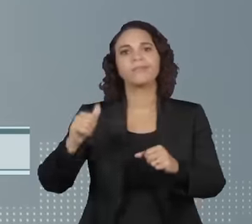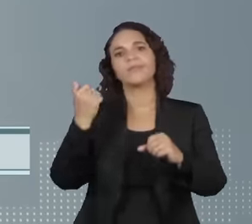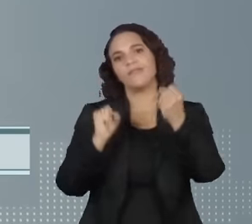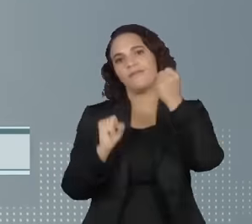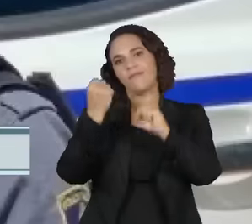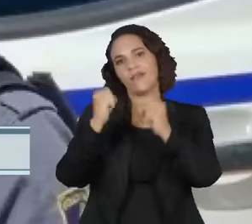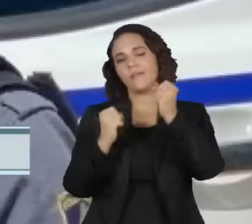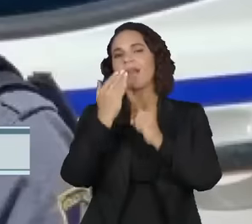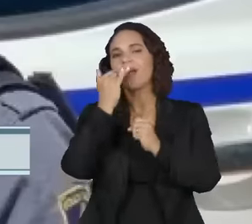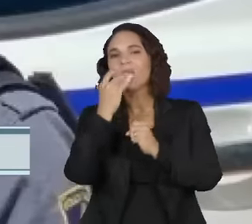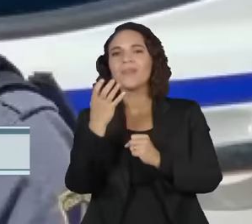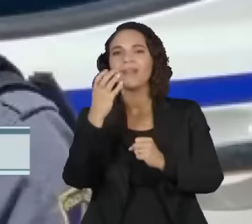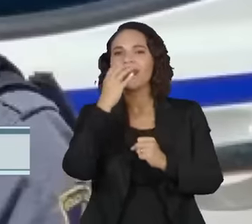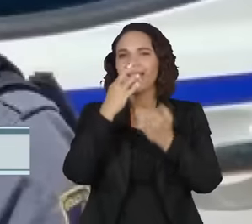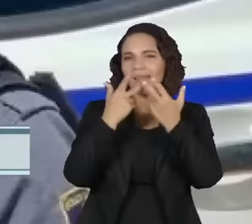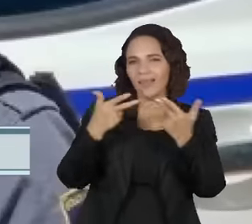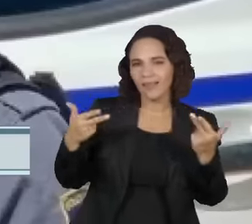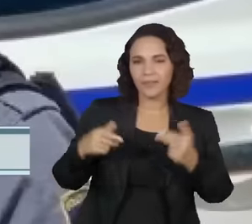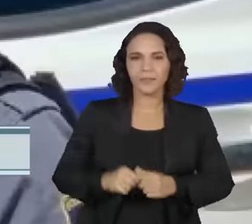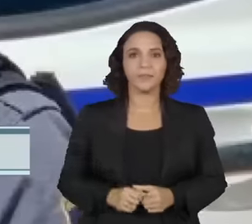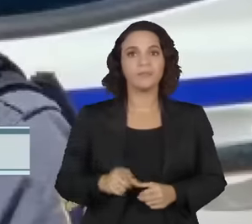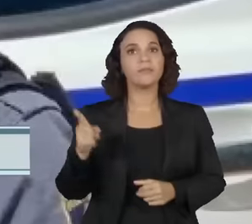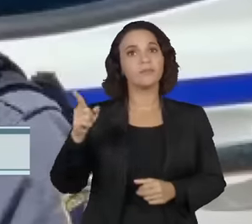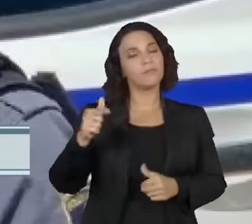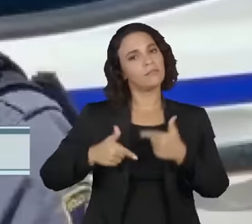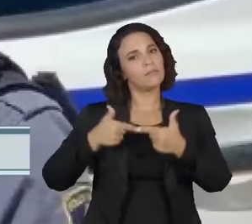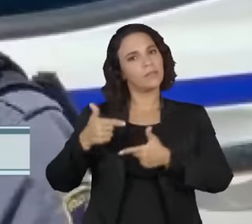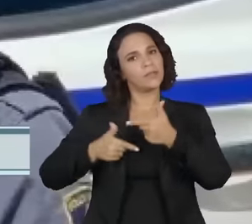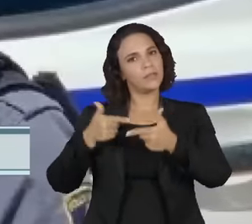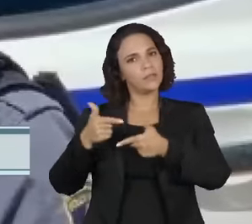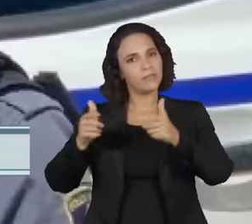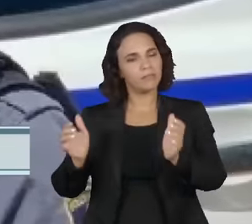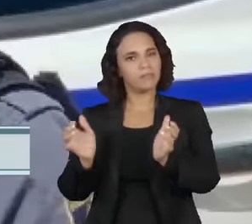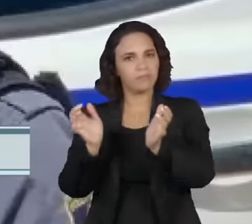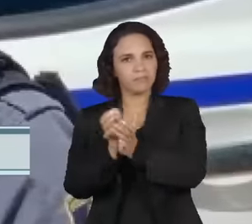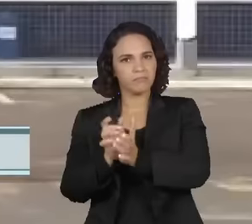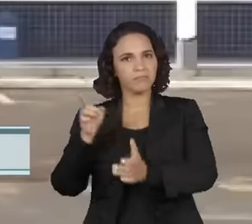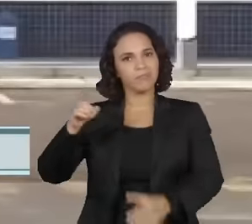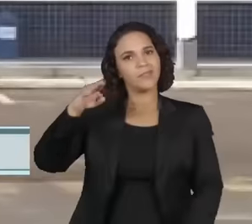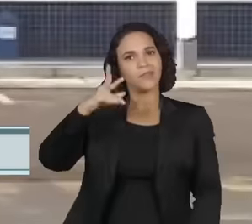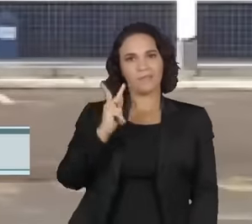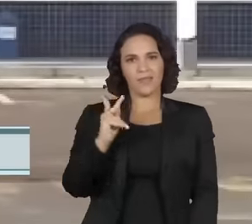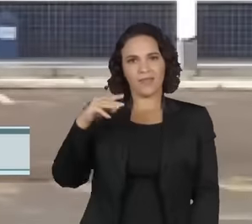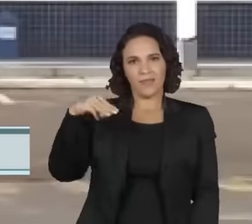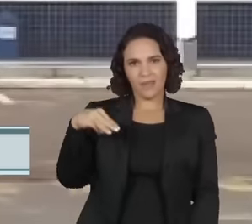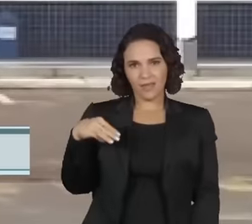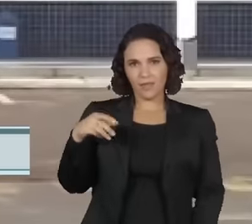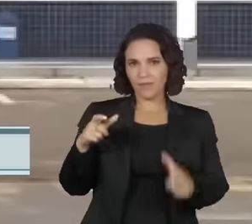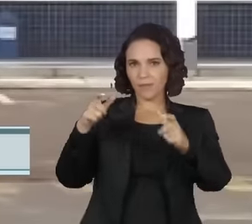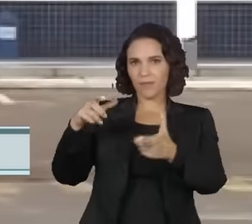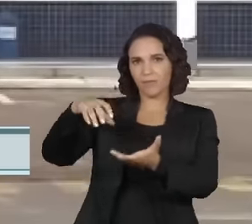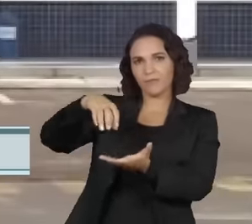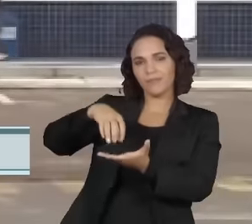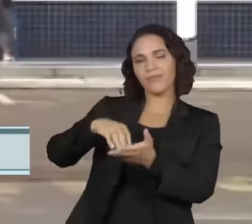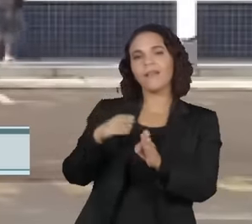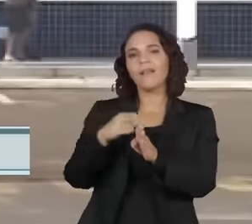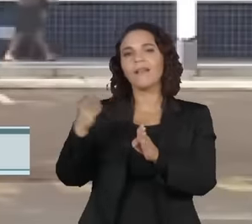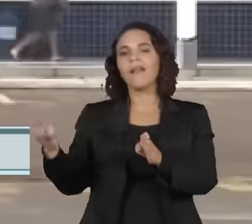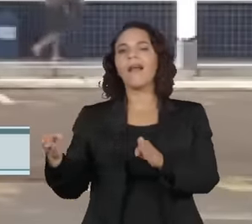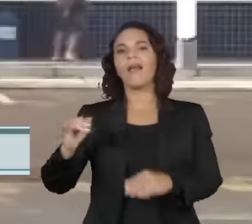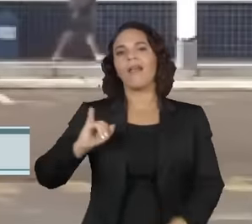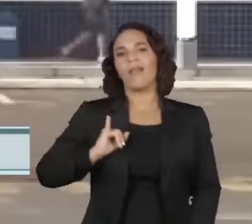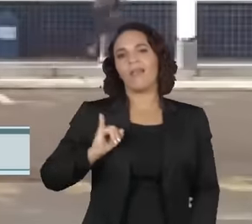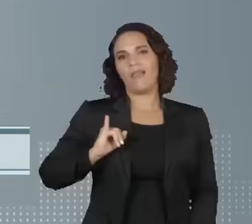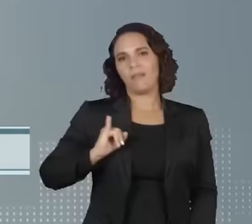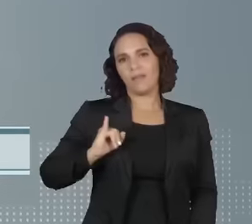rações Sabrina Silva atua como cabo no terceiro Batalhão da Polícia Militar de atz cidade vizinha a Governador